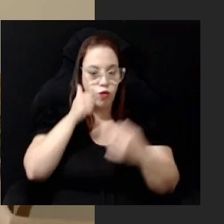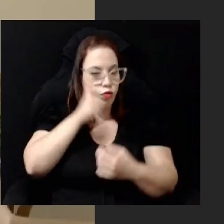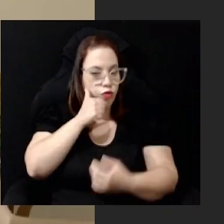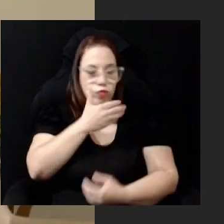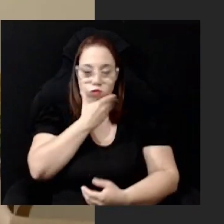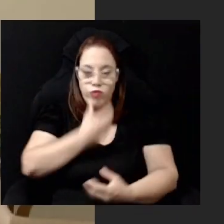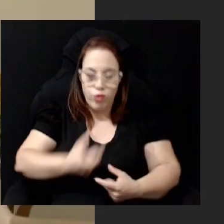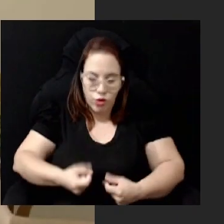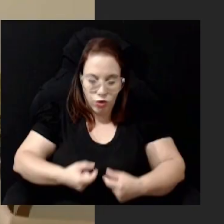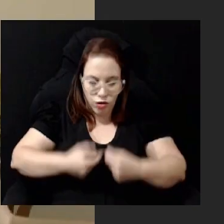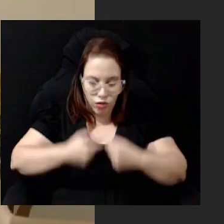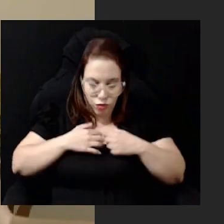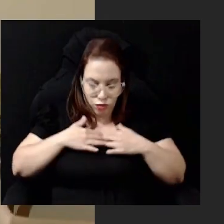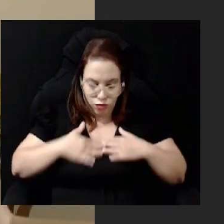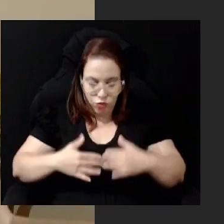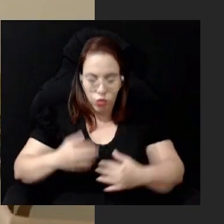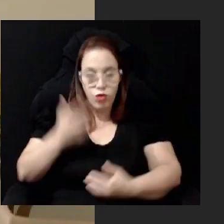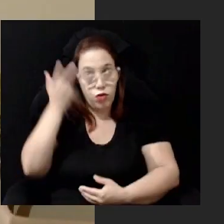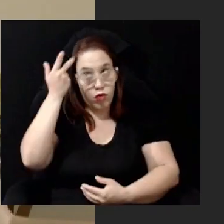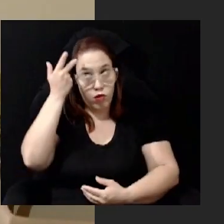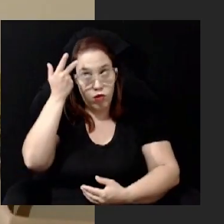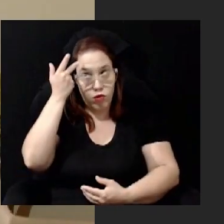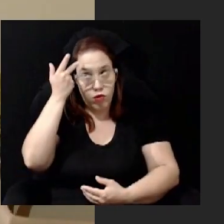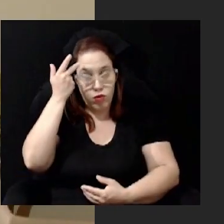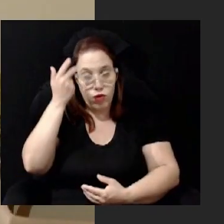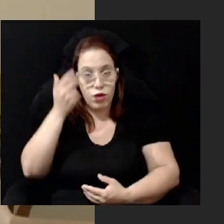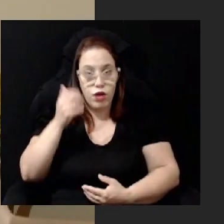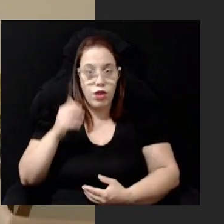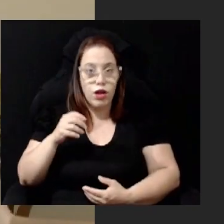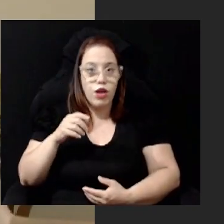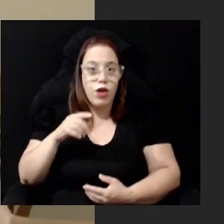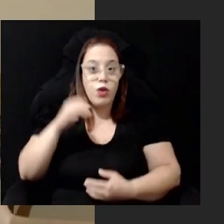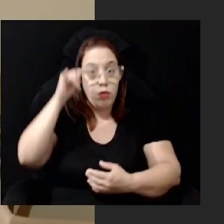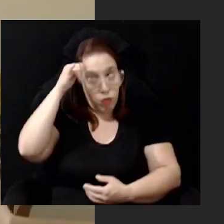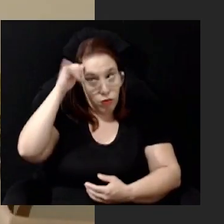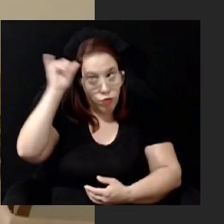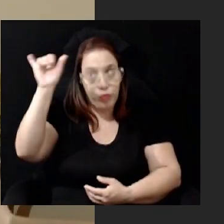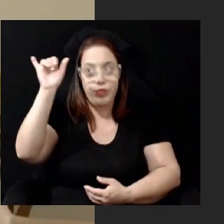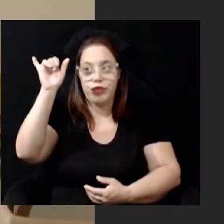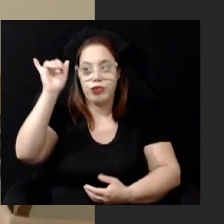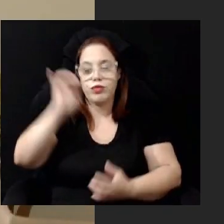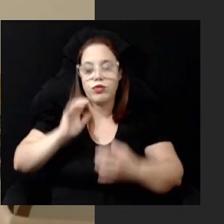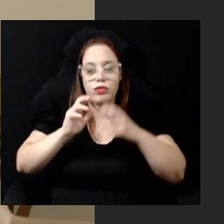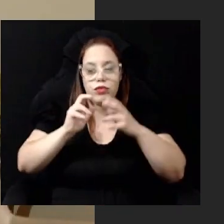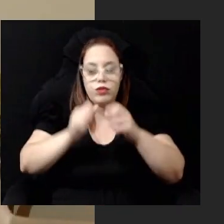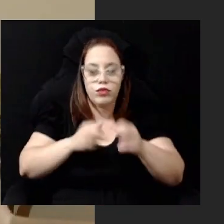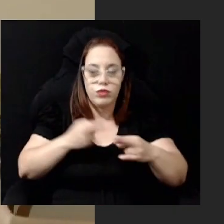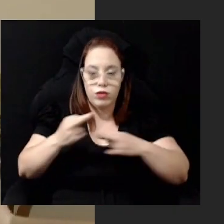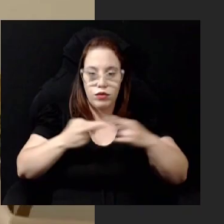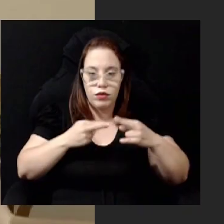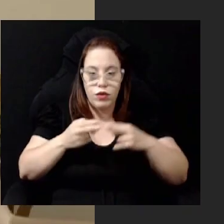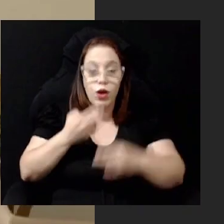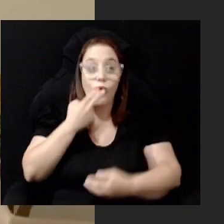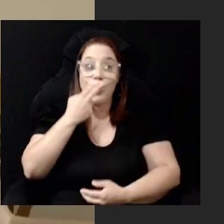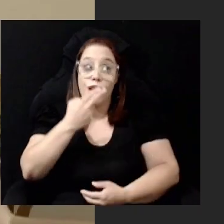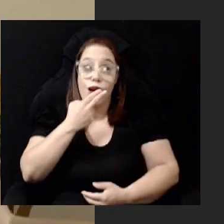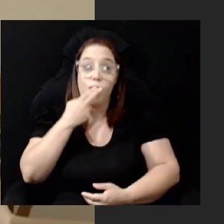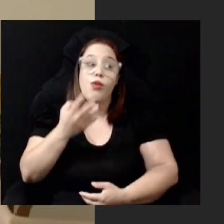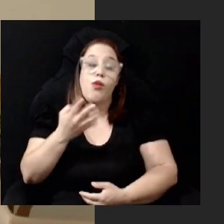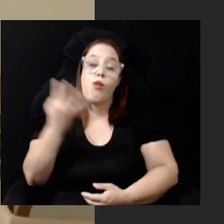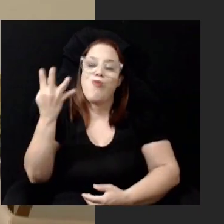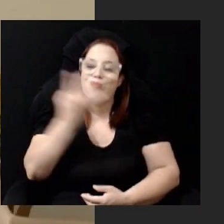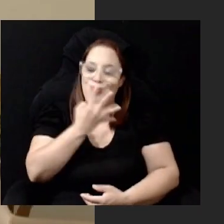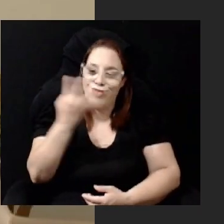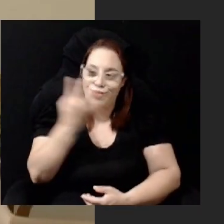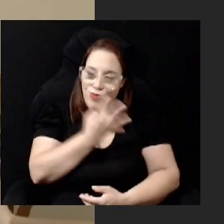um câncer bastante comum, também é altamente prevenível, uma vez que a grande maioria está associado ao cigarro. Esses